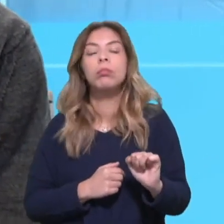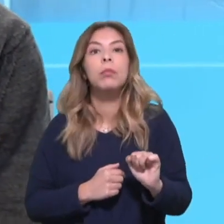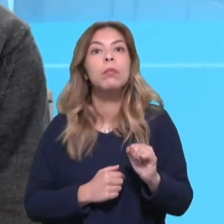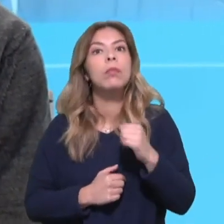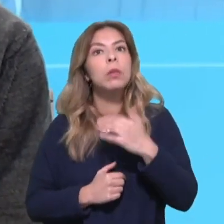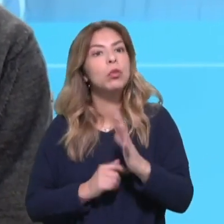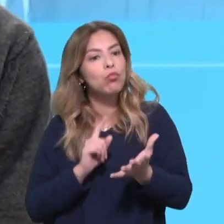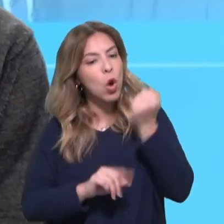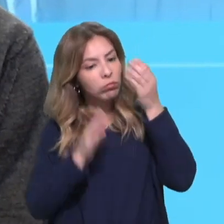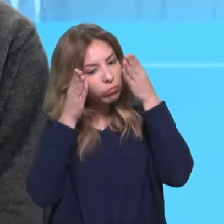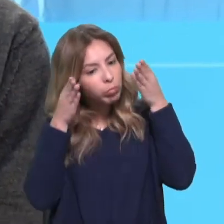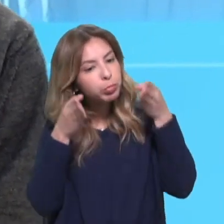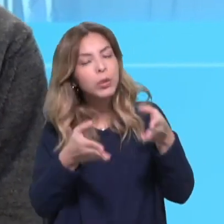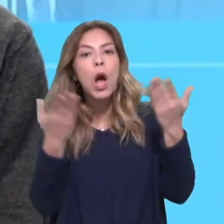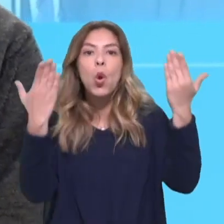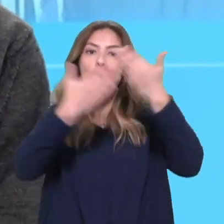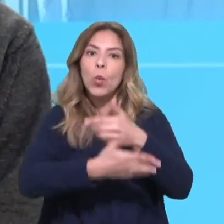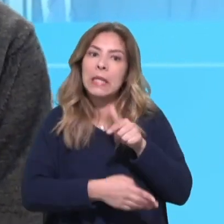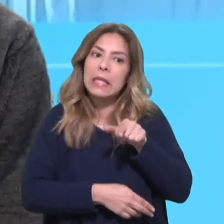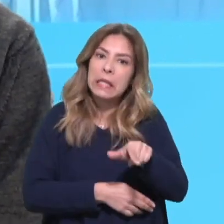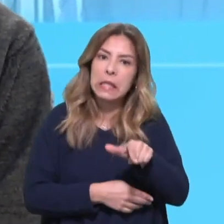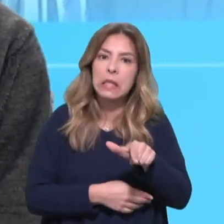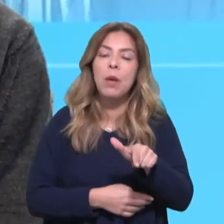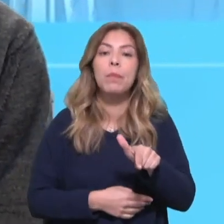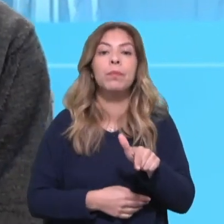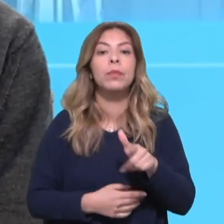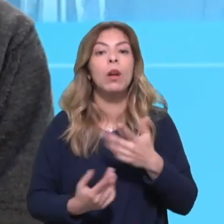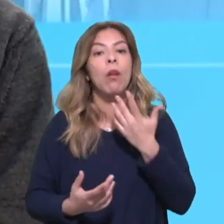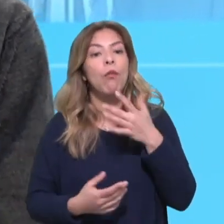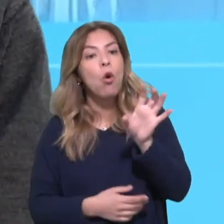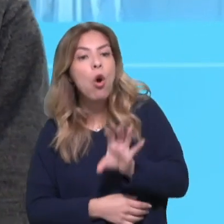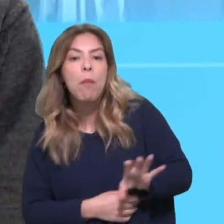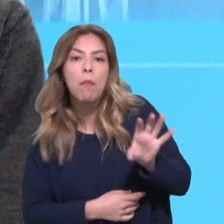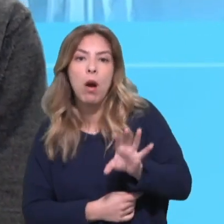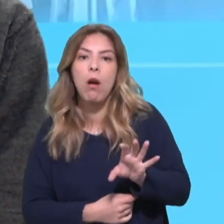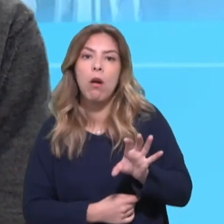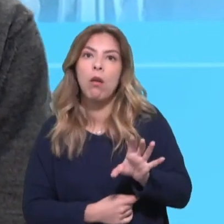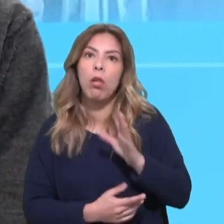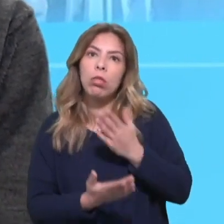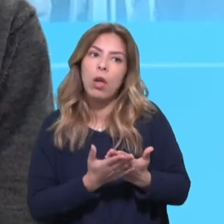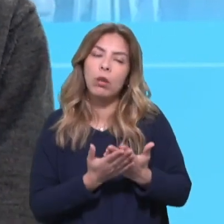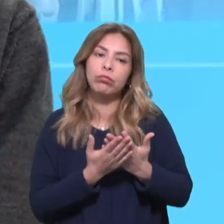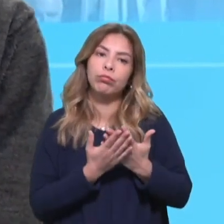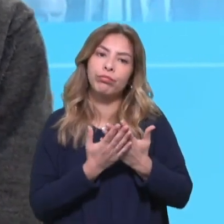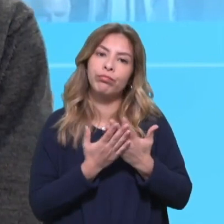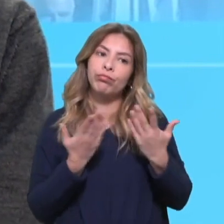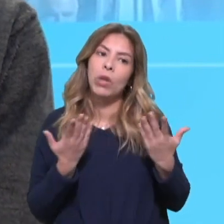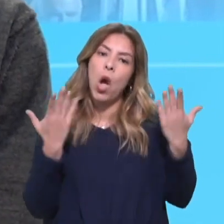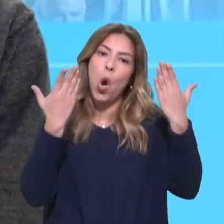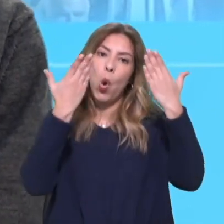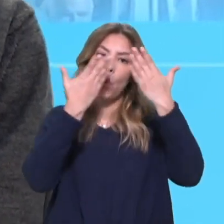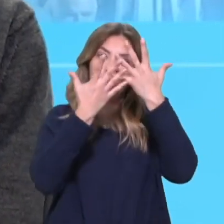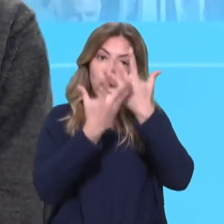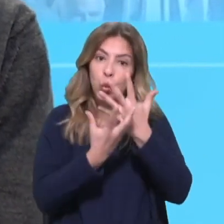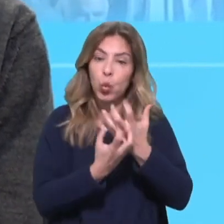se concentrava nesta noite, nesta celebração. De facto, é uma celebração que começa pela escuridão, que evoca a